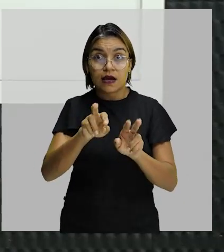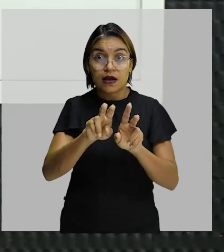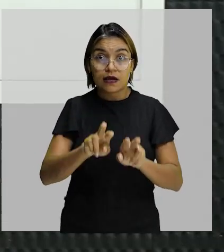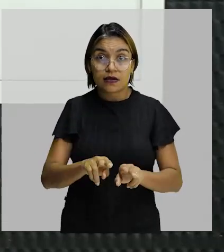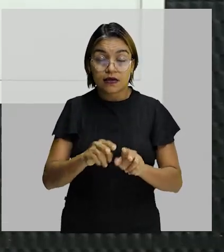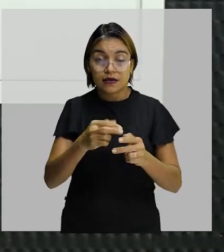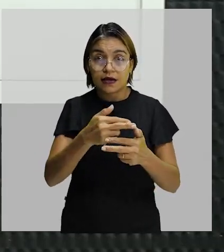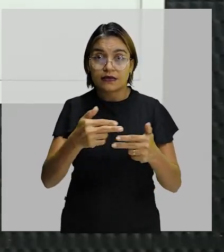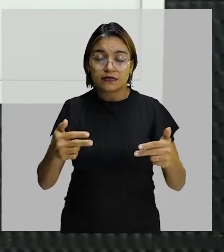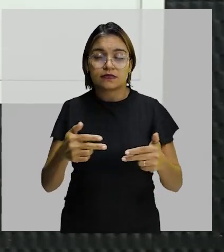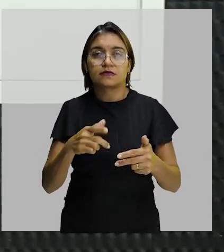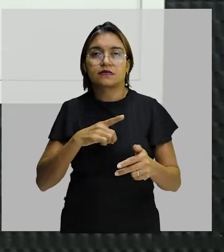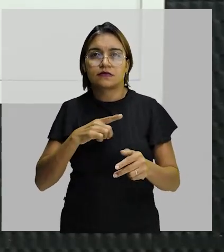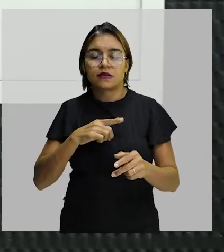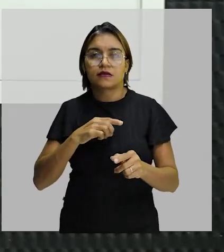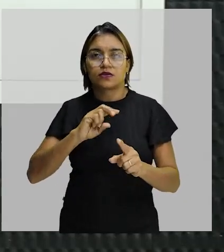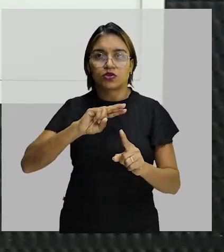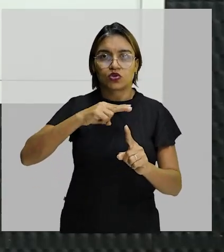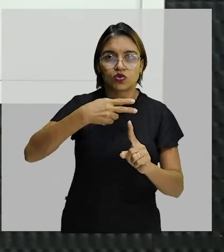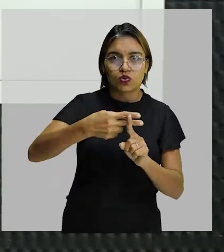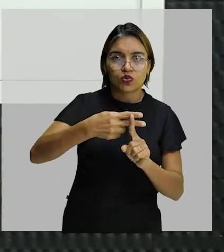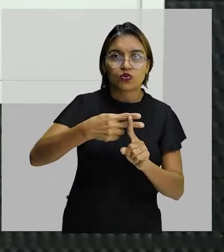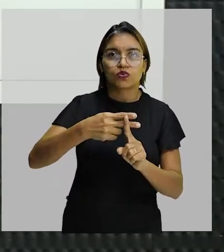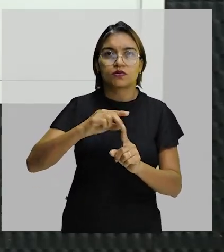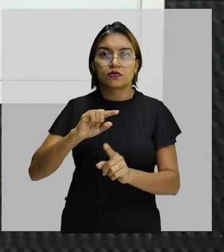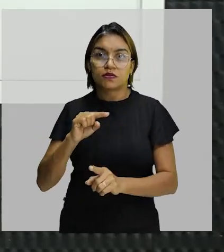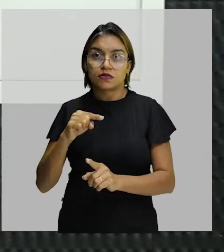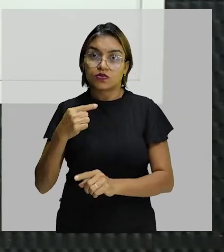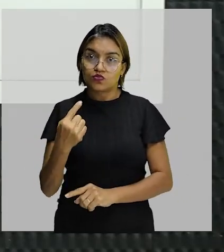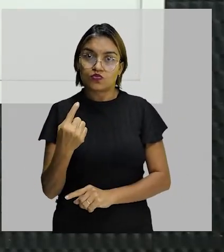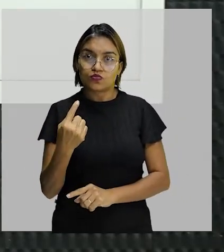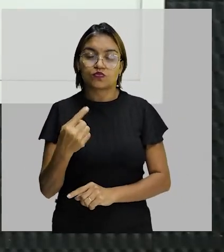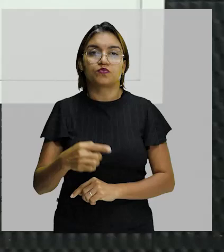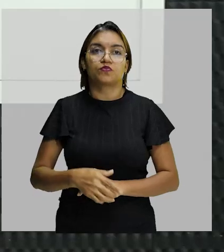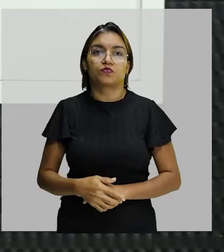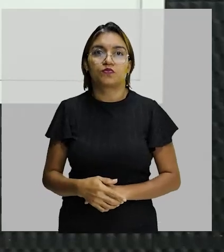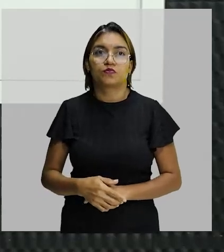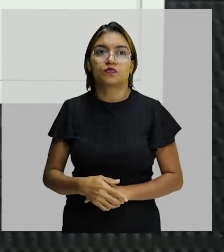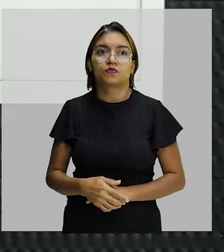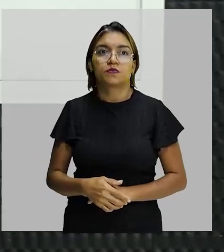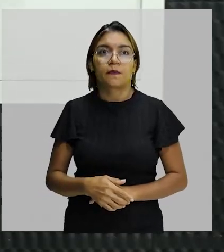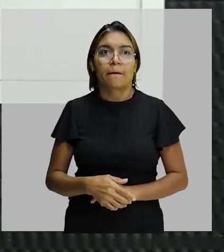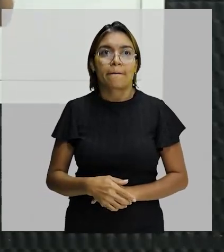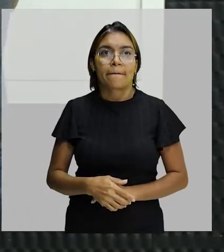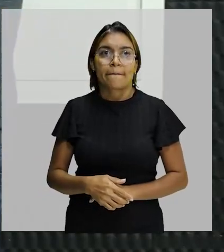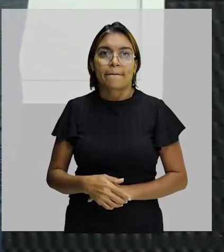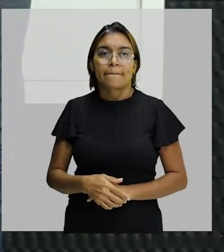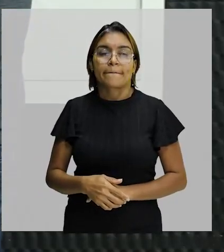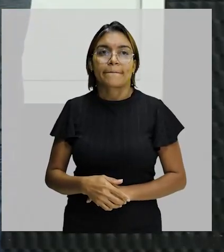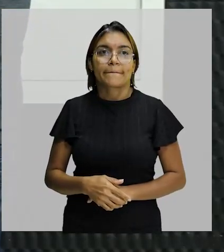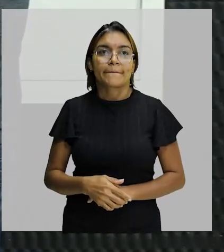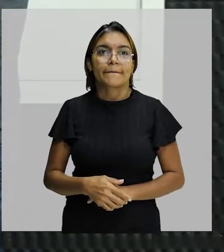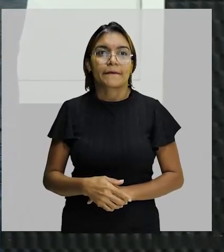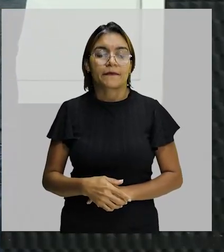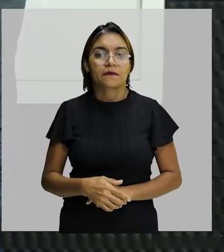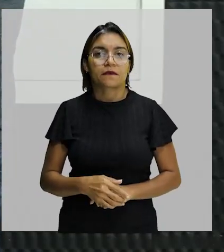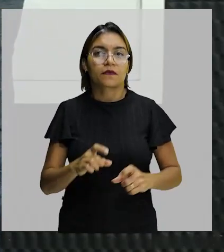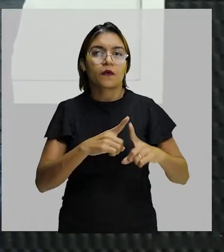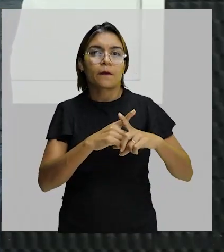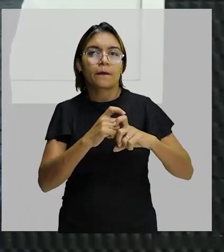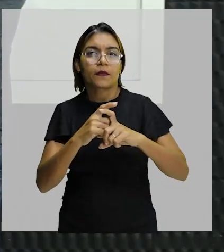2 e uma de multiplicidade 1. Certo? Então, como é que eu posso escrever esse polinômio aqui? Então, esse